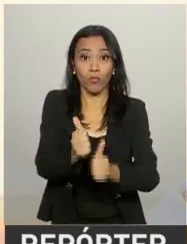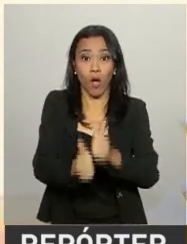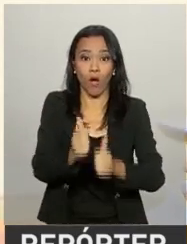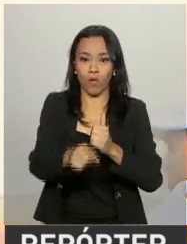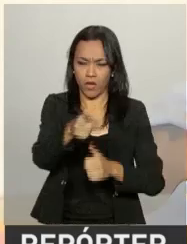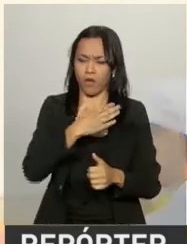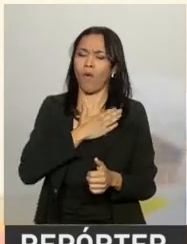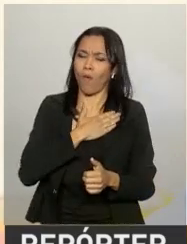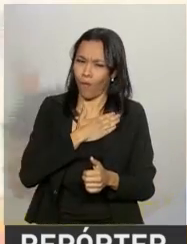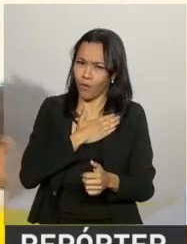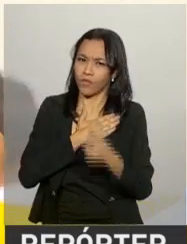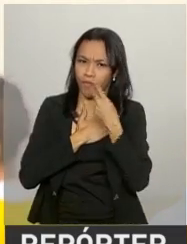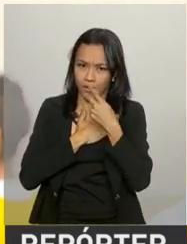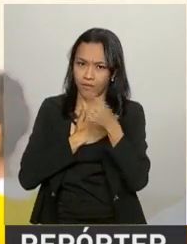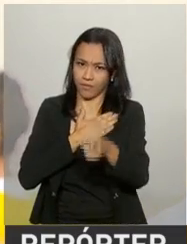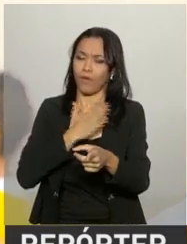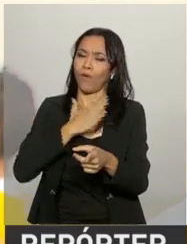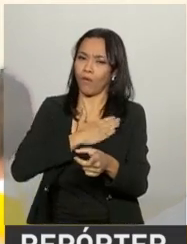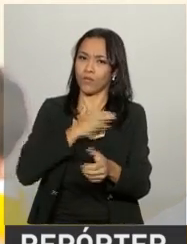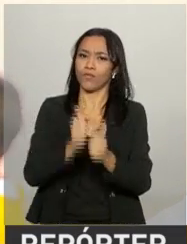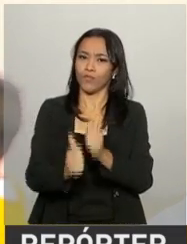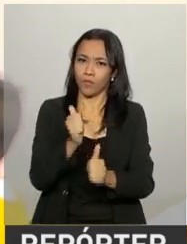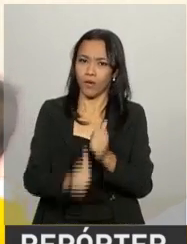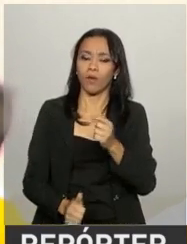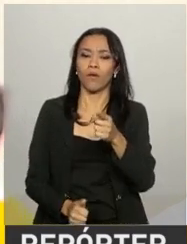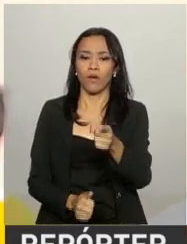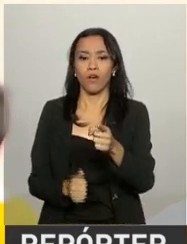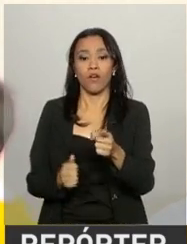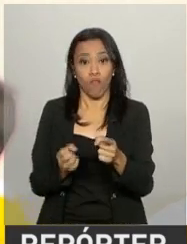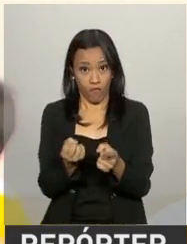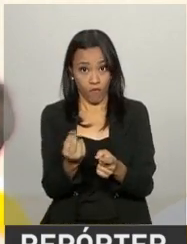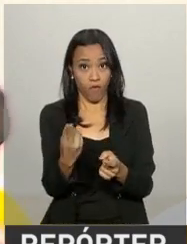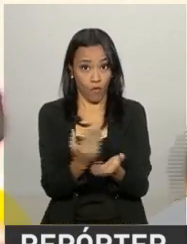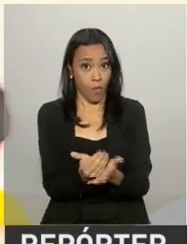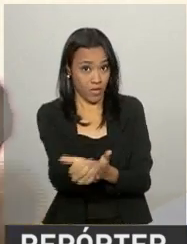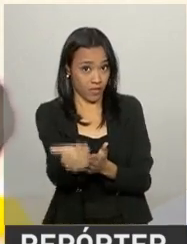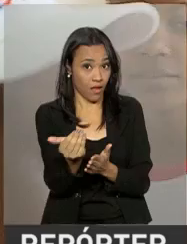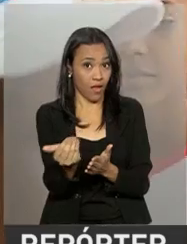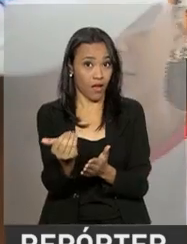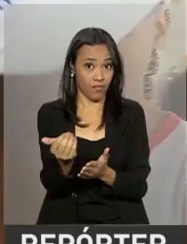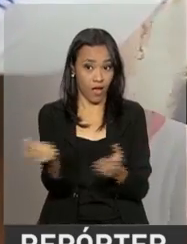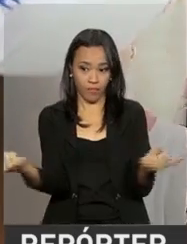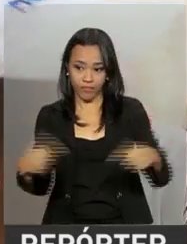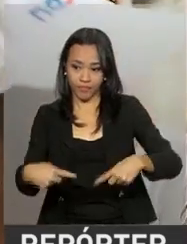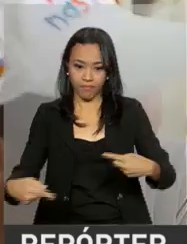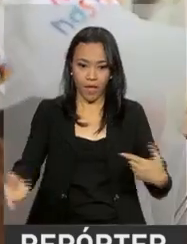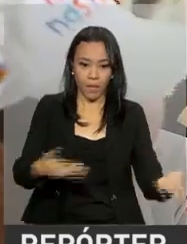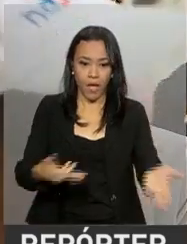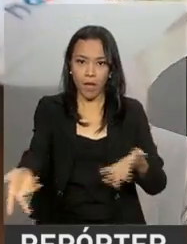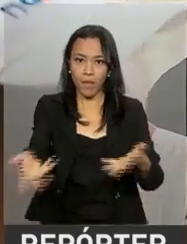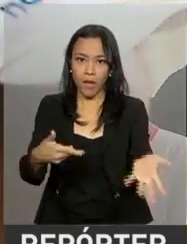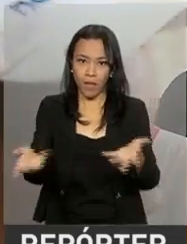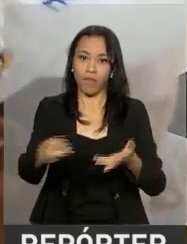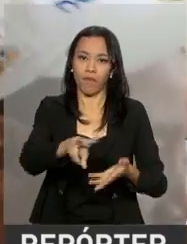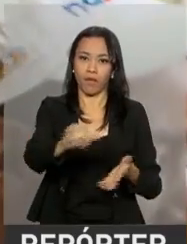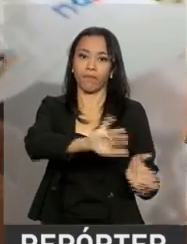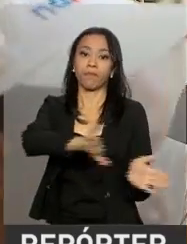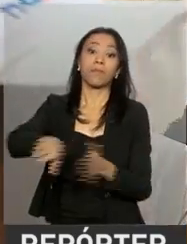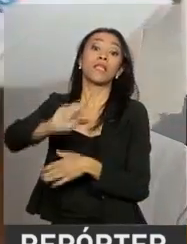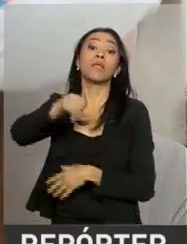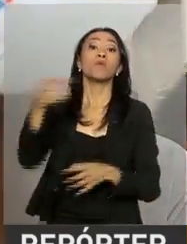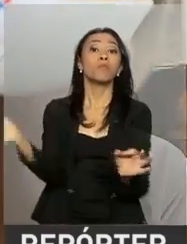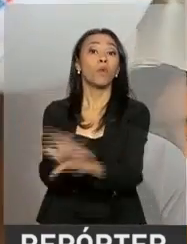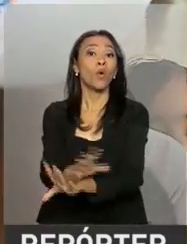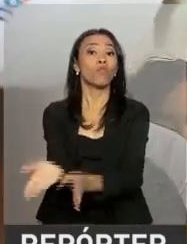do futebol. Então eu vou começar a jogar bola aí no futebol agora. Depois das atividades, os alunos almoçam